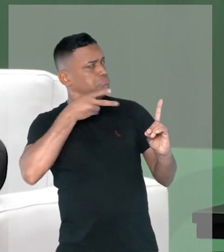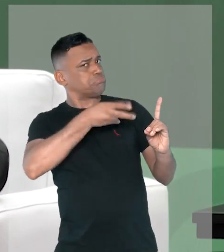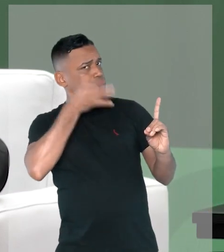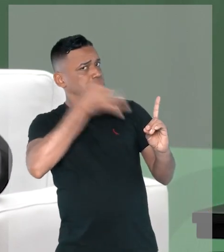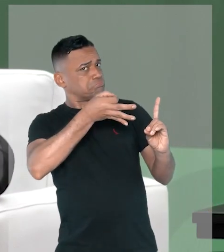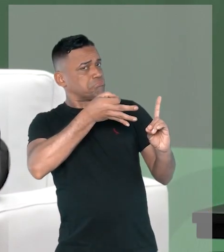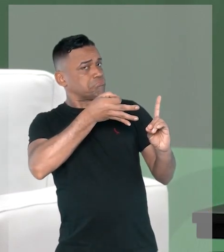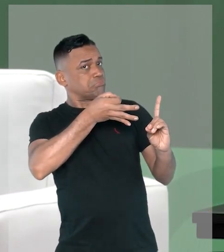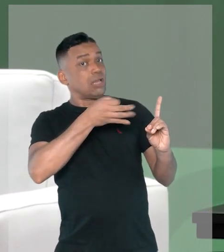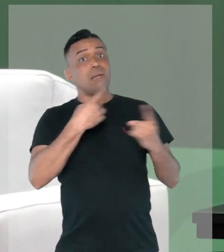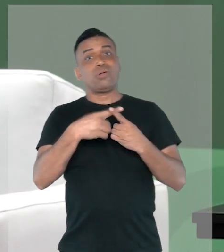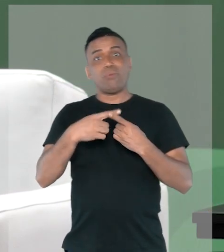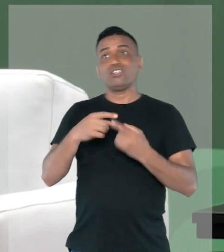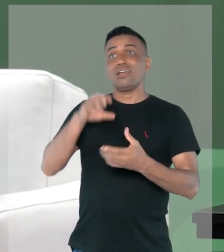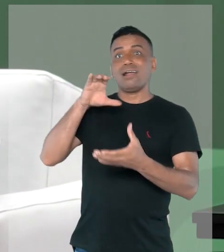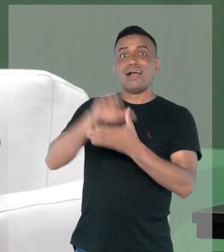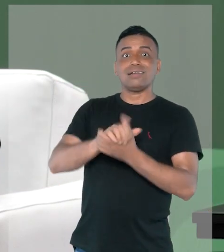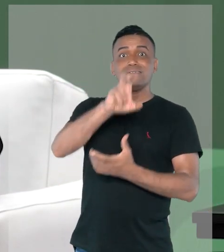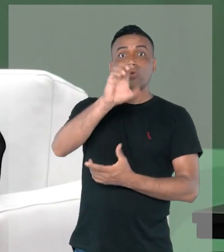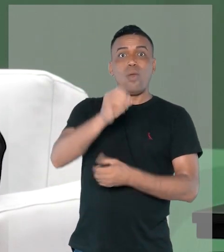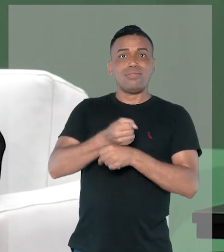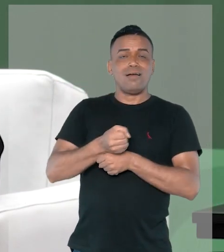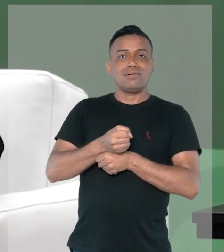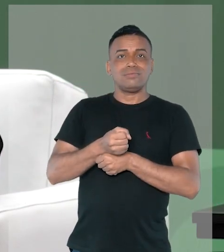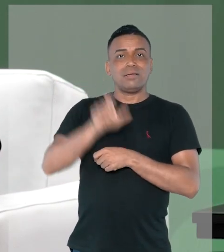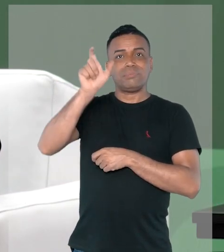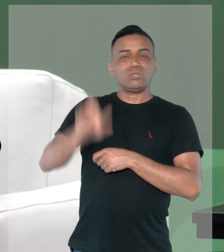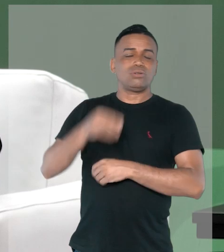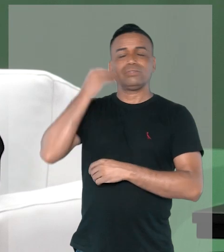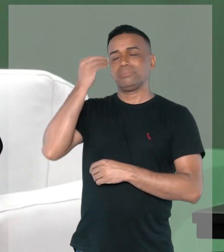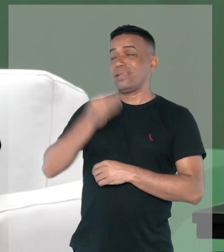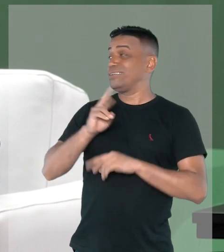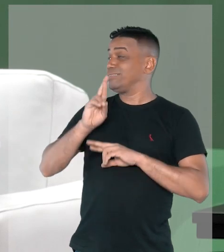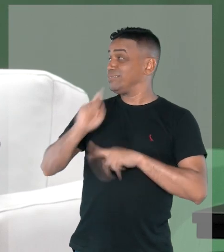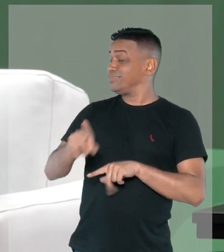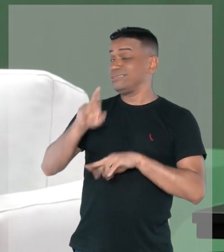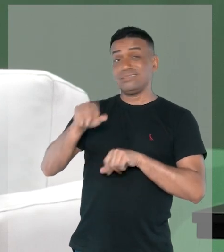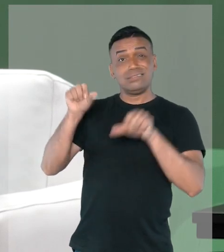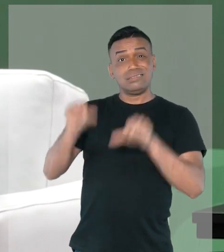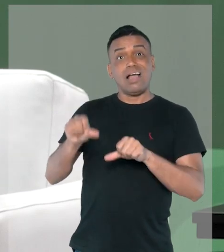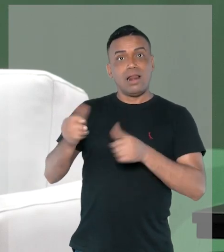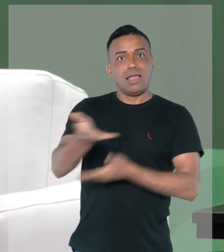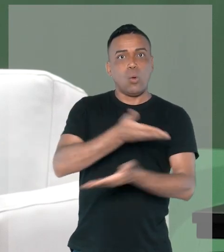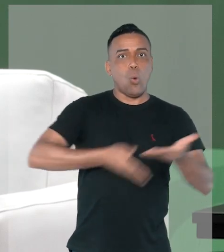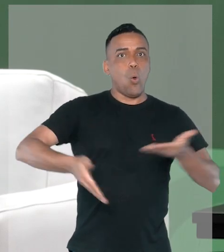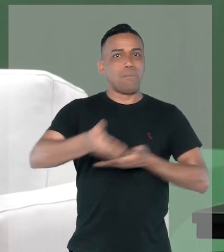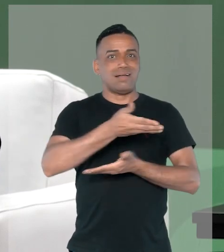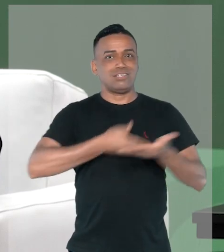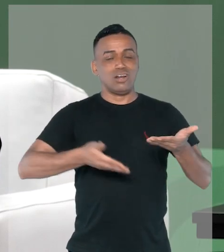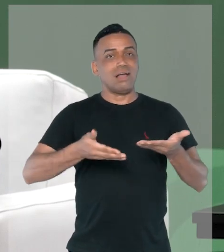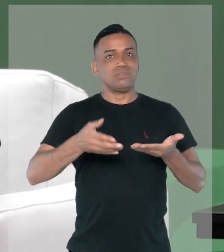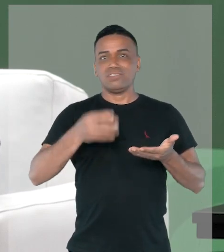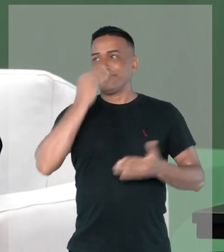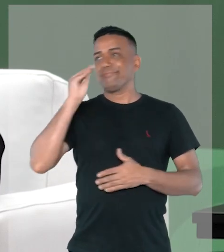que o outro está falando, porque você pode estar casado há 50 anos, mas essa pessoa teve uma experiência diferente hoje, e ela quer compartilhar com você, e você